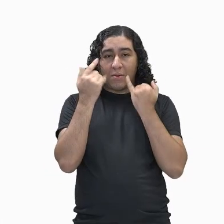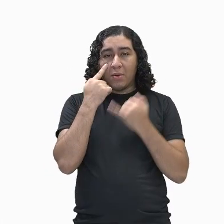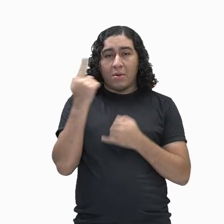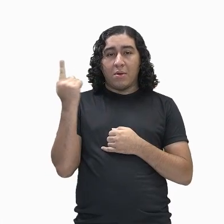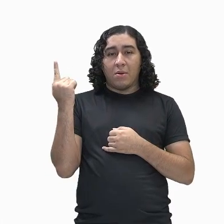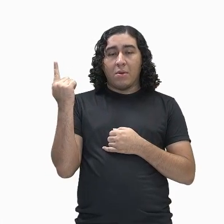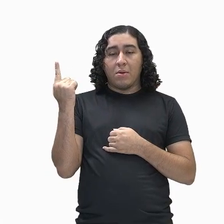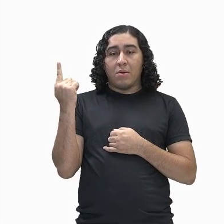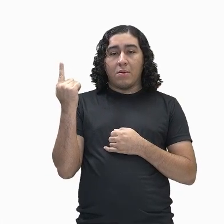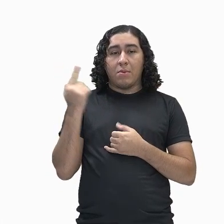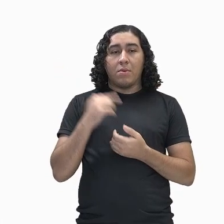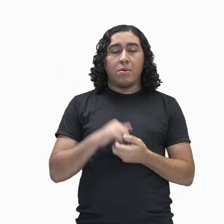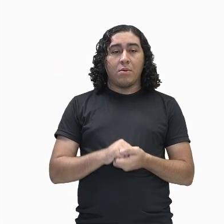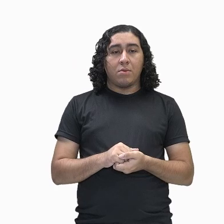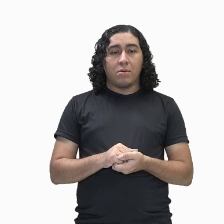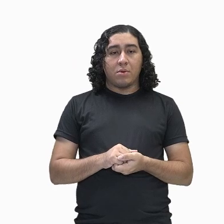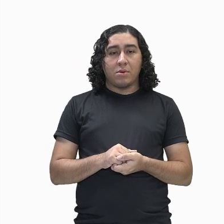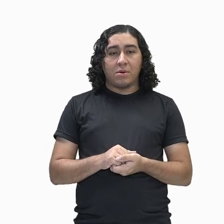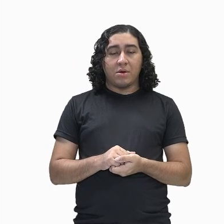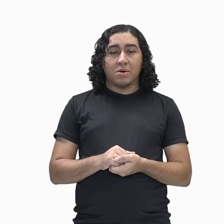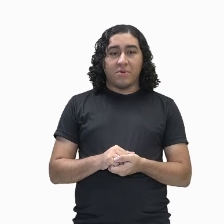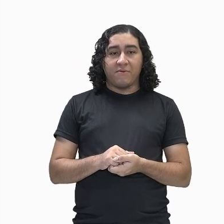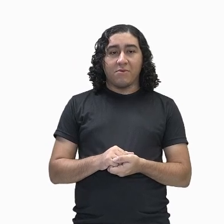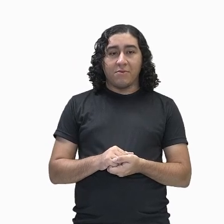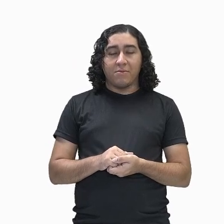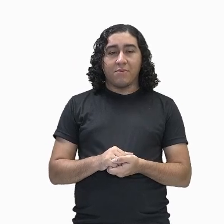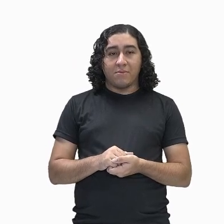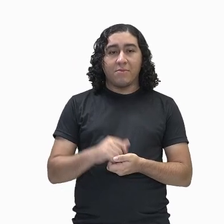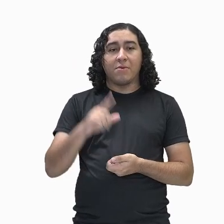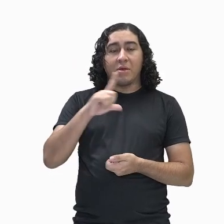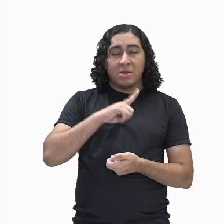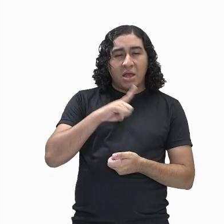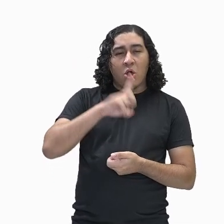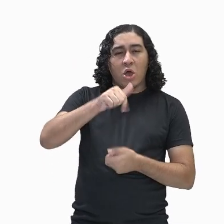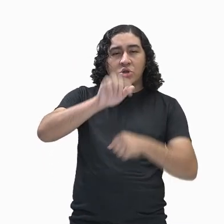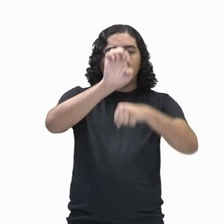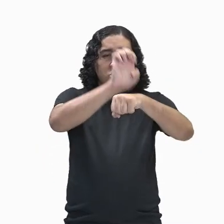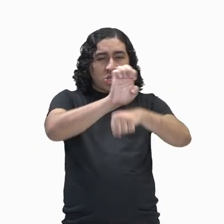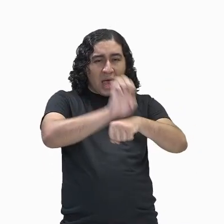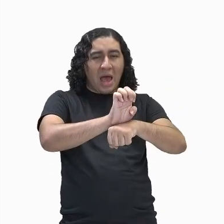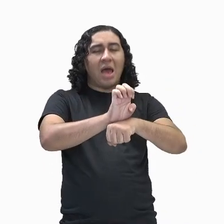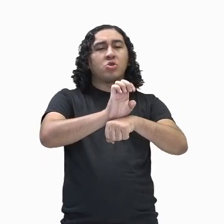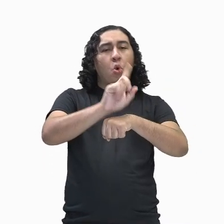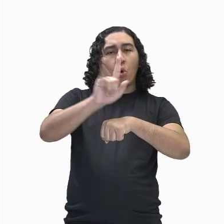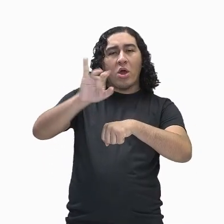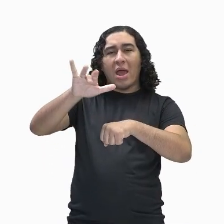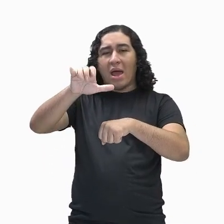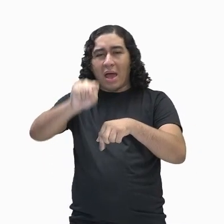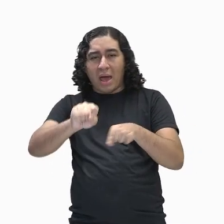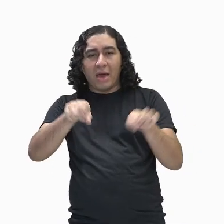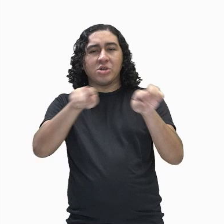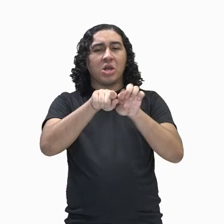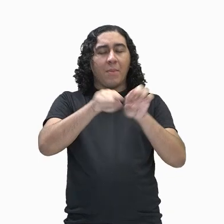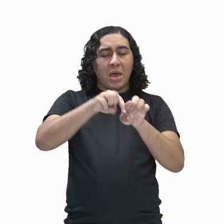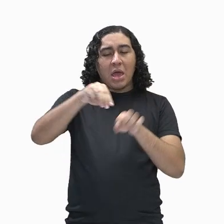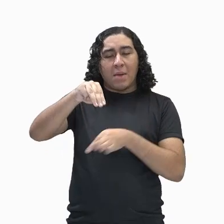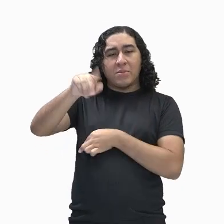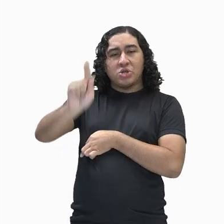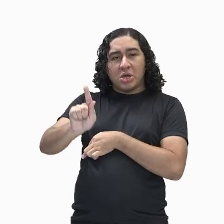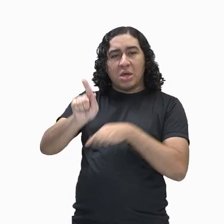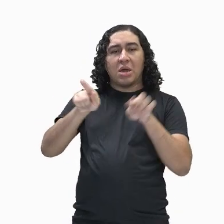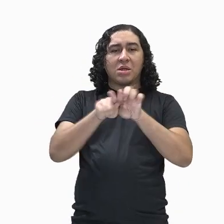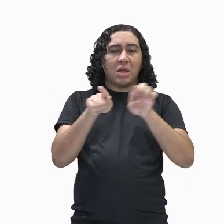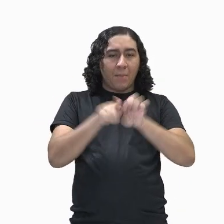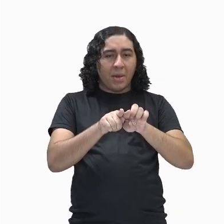cerrado ele vai compreender esses estados: o estado de Goiás, Mato Grosso do Sul,